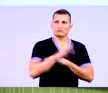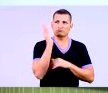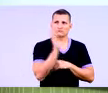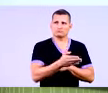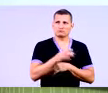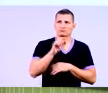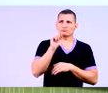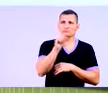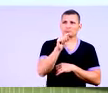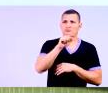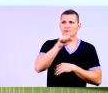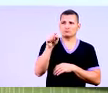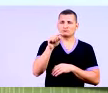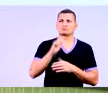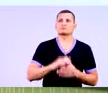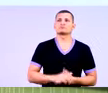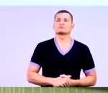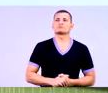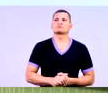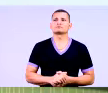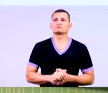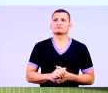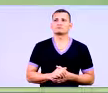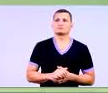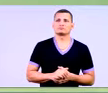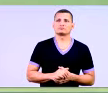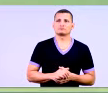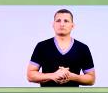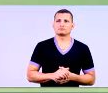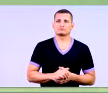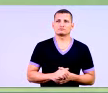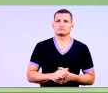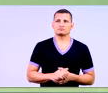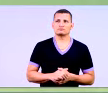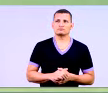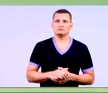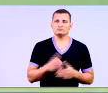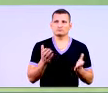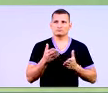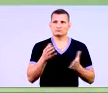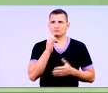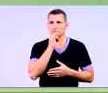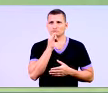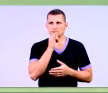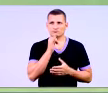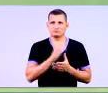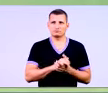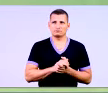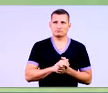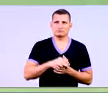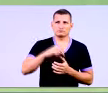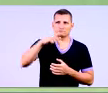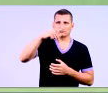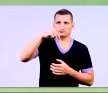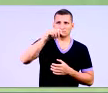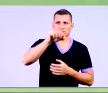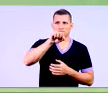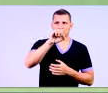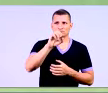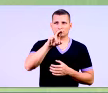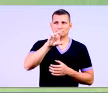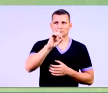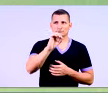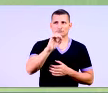e por aí vai vamos continuar bom vamos pegar um exemplo aqui opção do código em